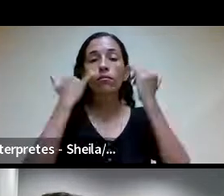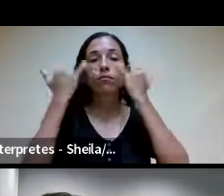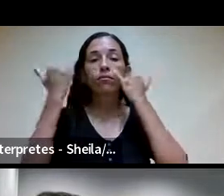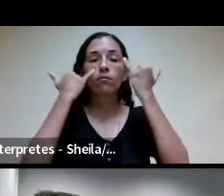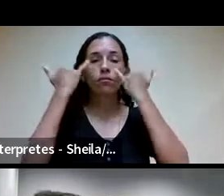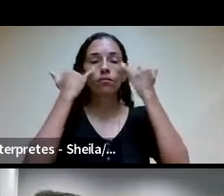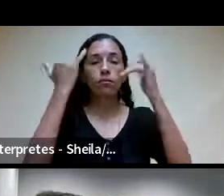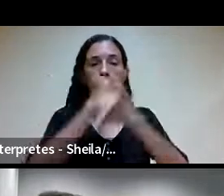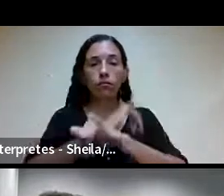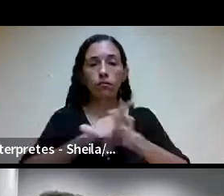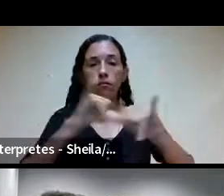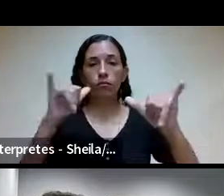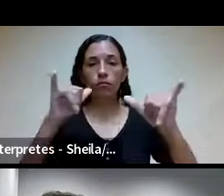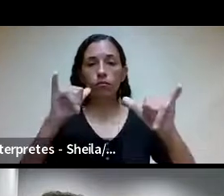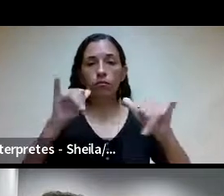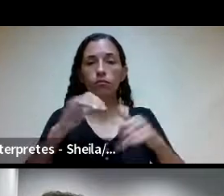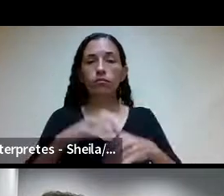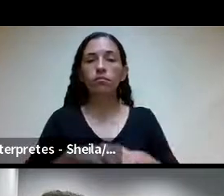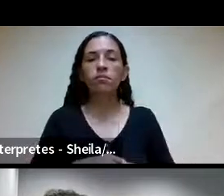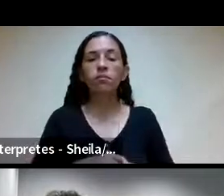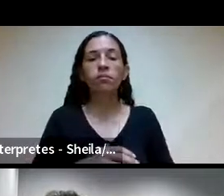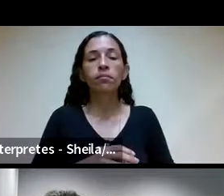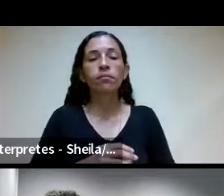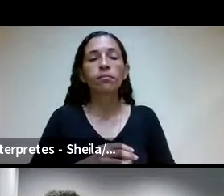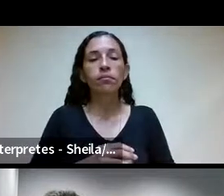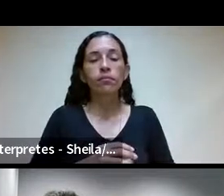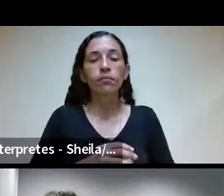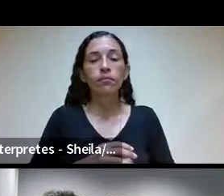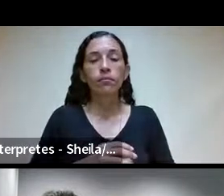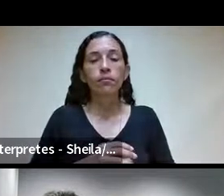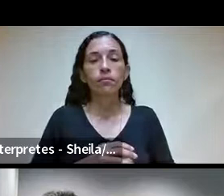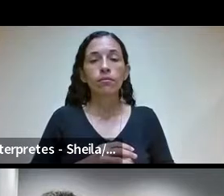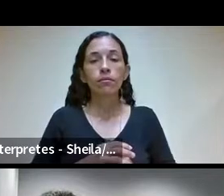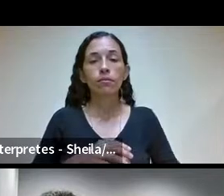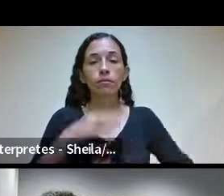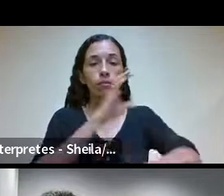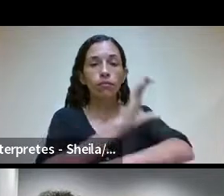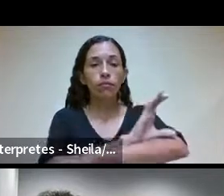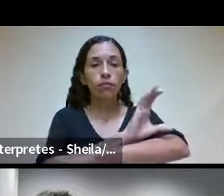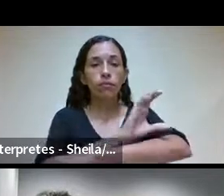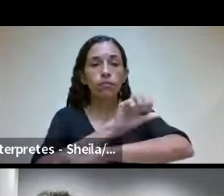indicação, proposição ou comunicação a fazer. Embaixador Cláudio.